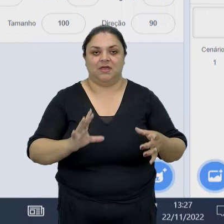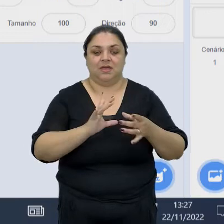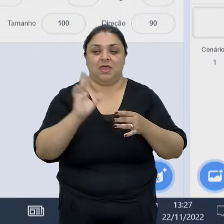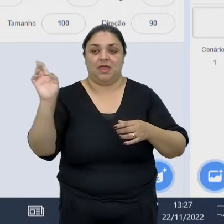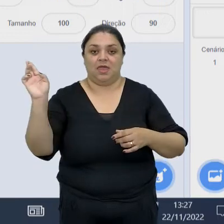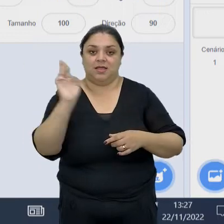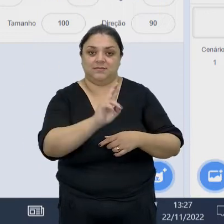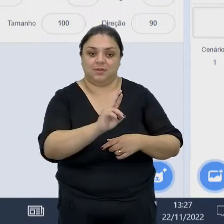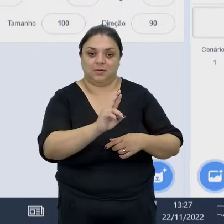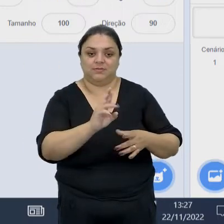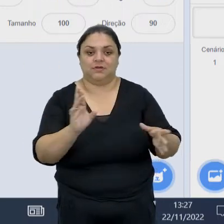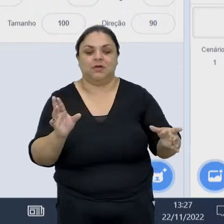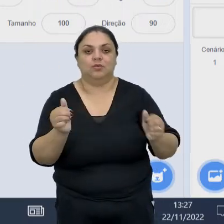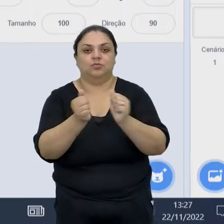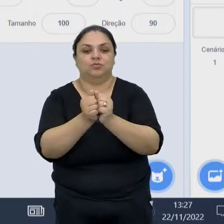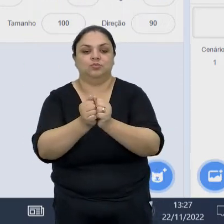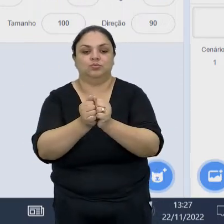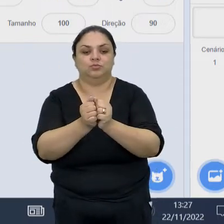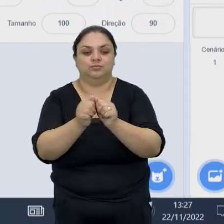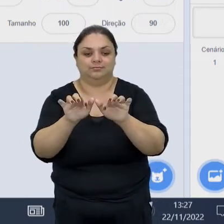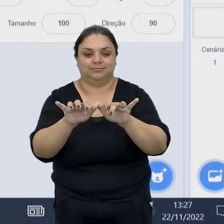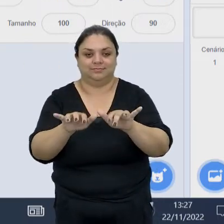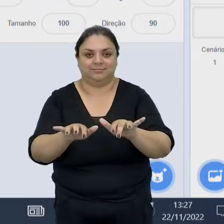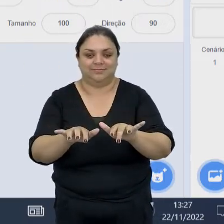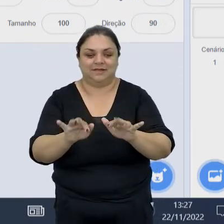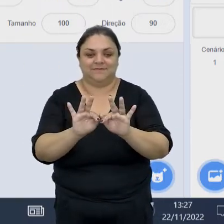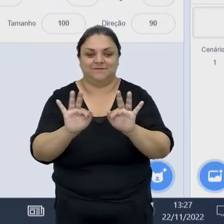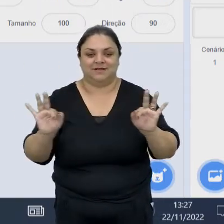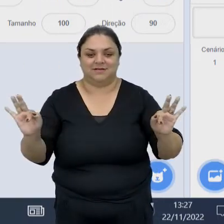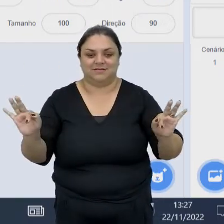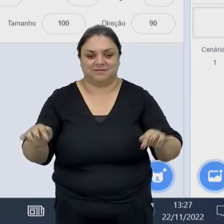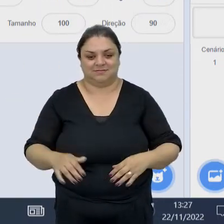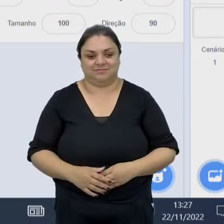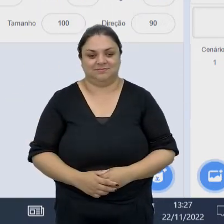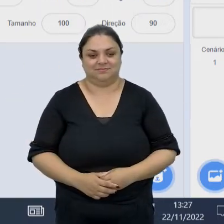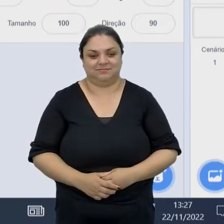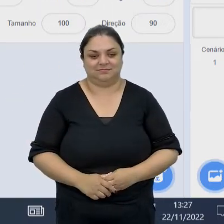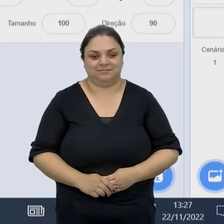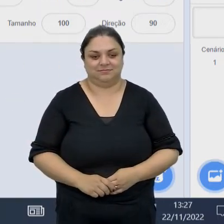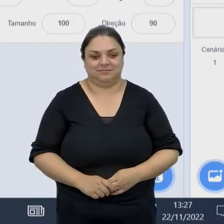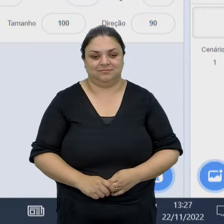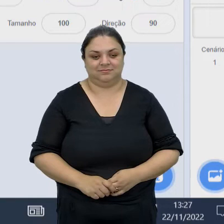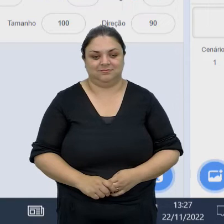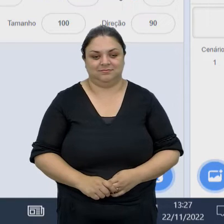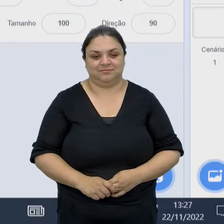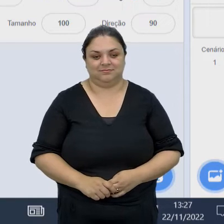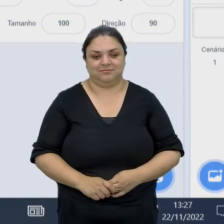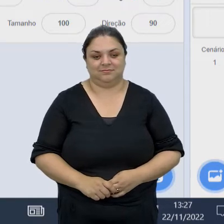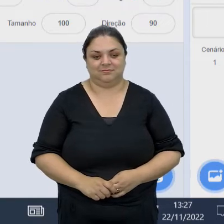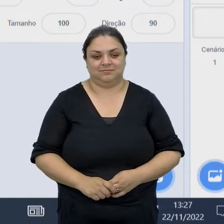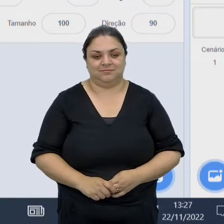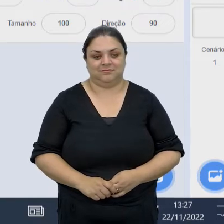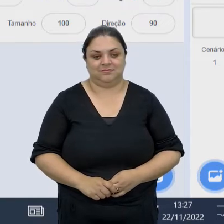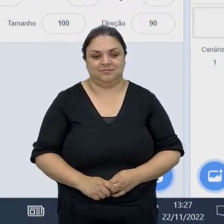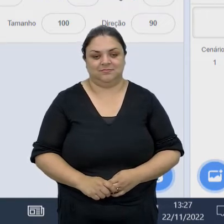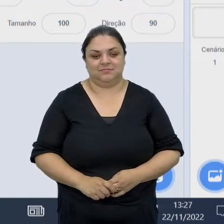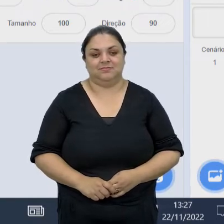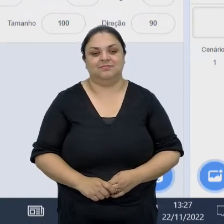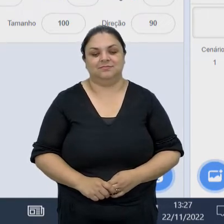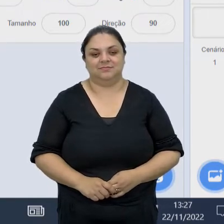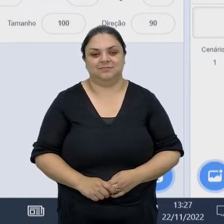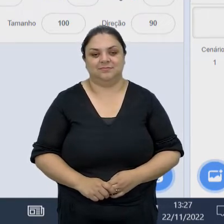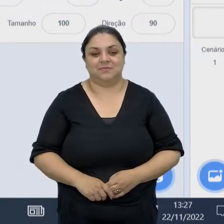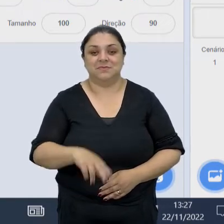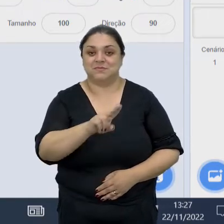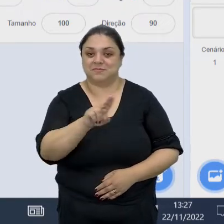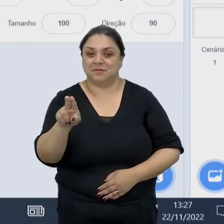que eu vou escrever aqui? Qual é a frase que a gente tinha lá, Tony? Era o que nome legal. Que nome eu vou legal. pôr vírgula, dar um espaço, colocar. Que nome da